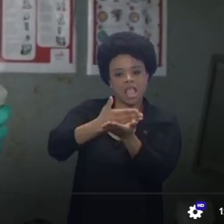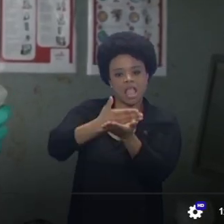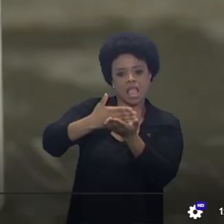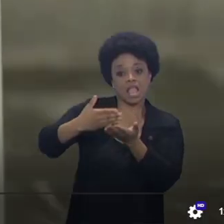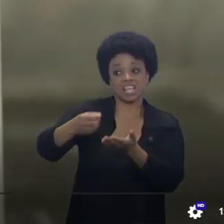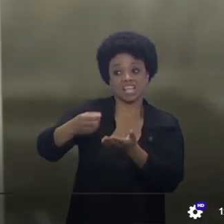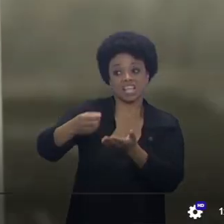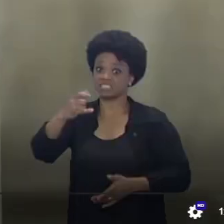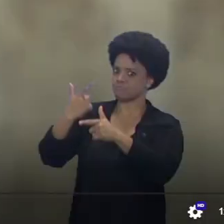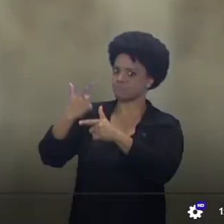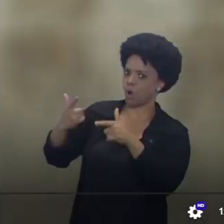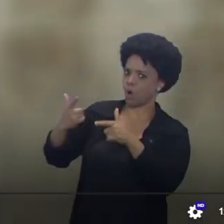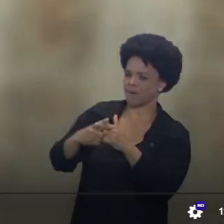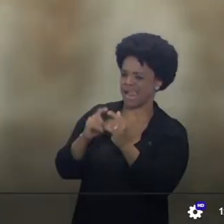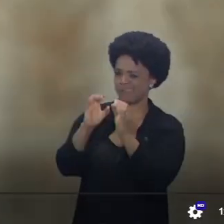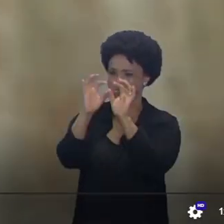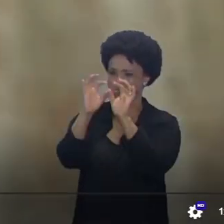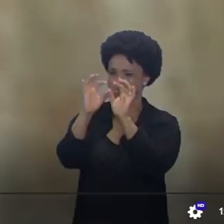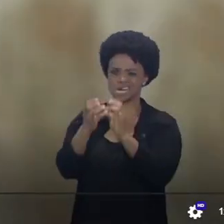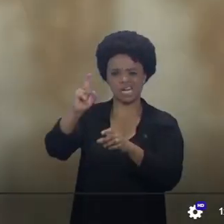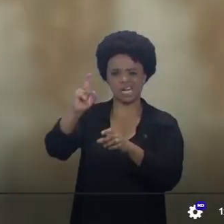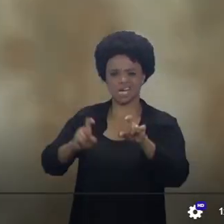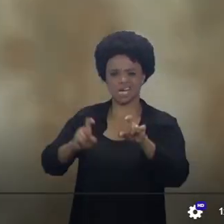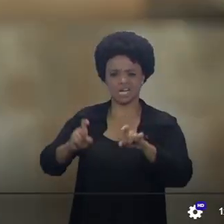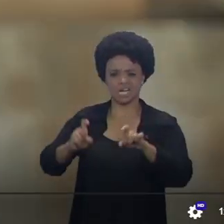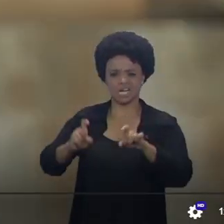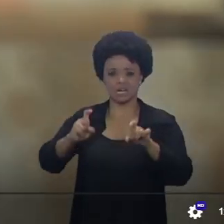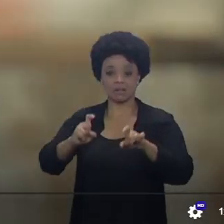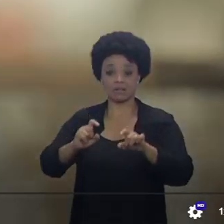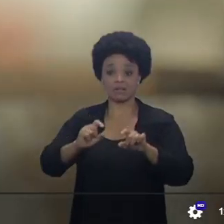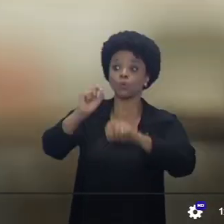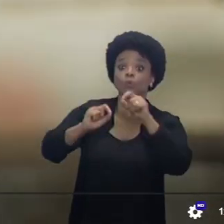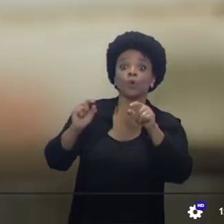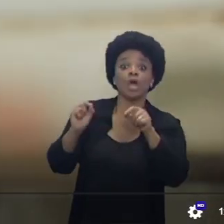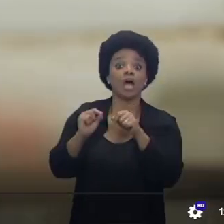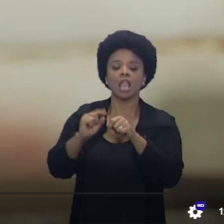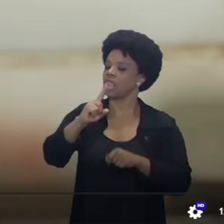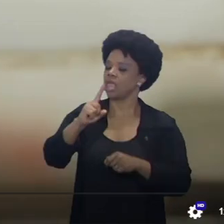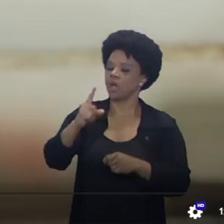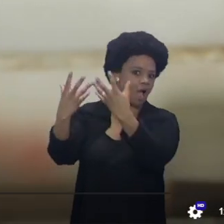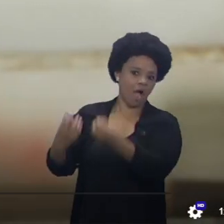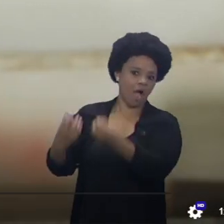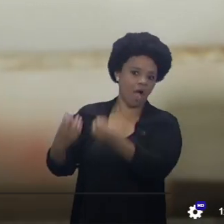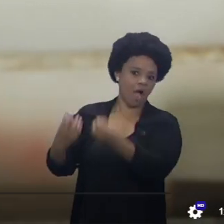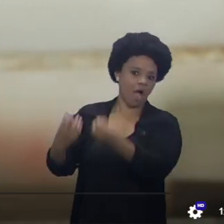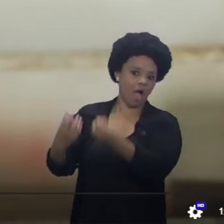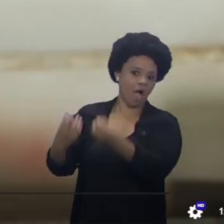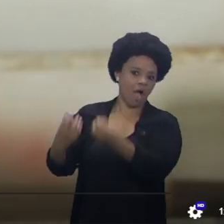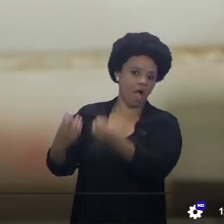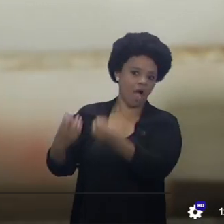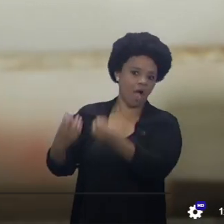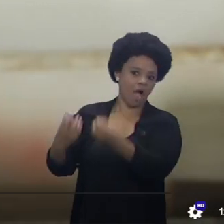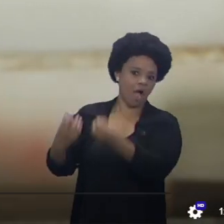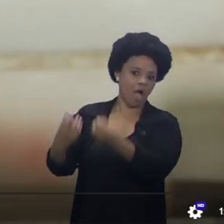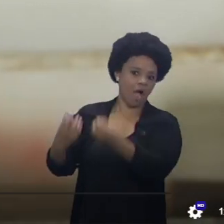qualquer anomalia, o produto não é aceito para o ensaio de ruptura. O próximo passo é